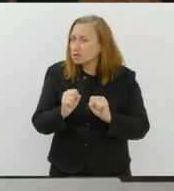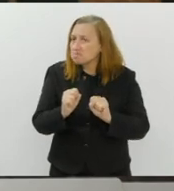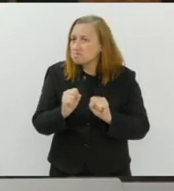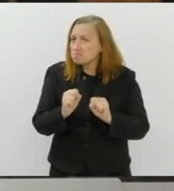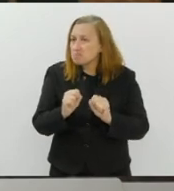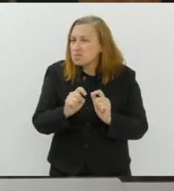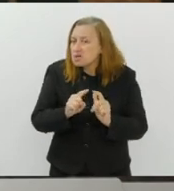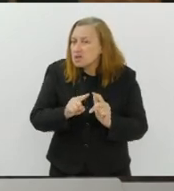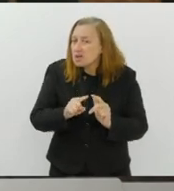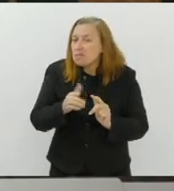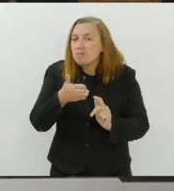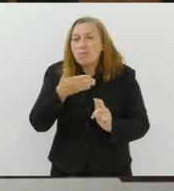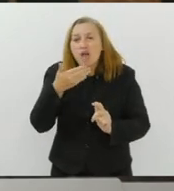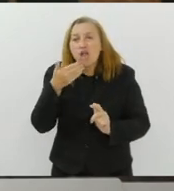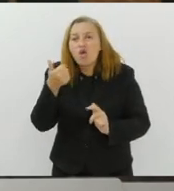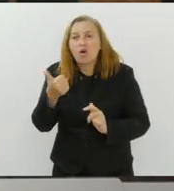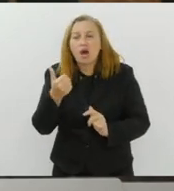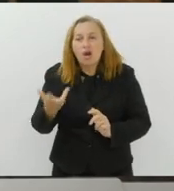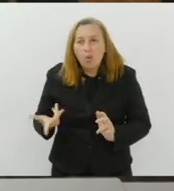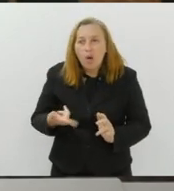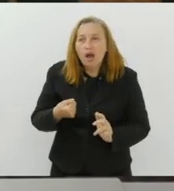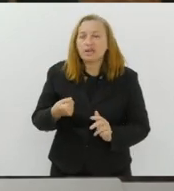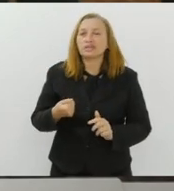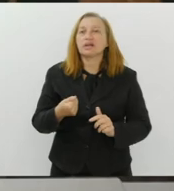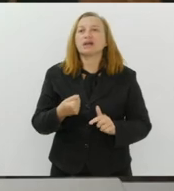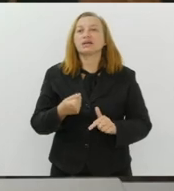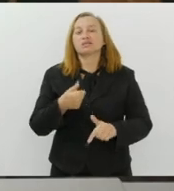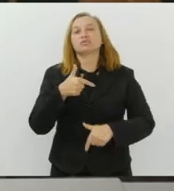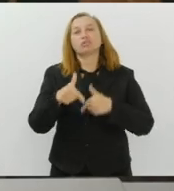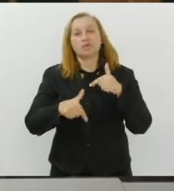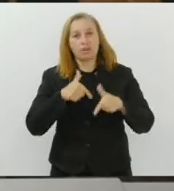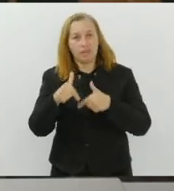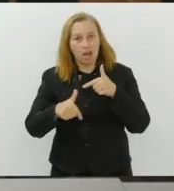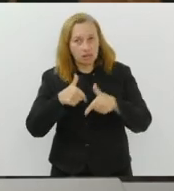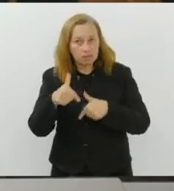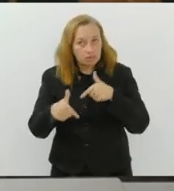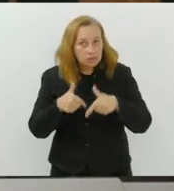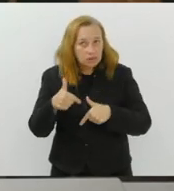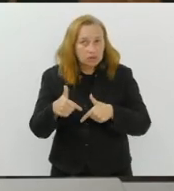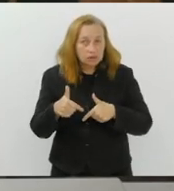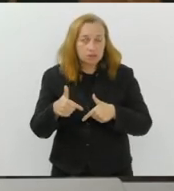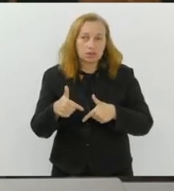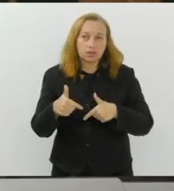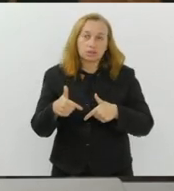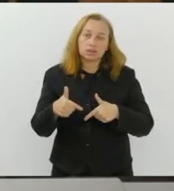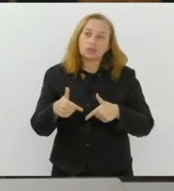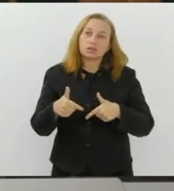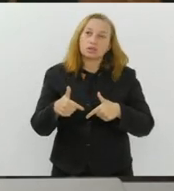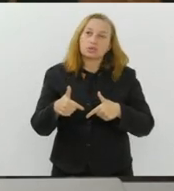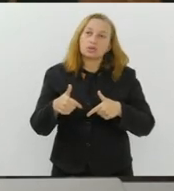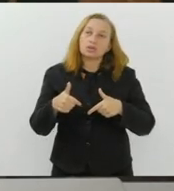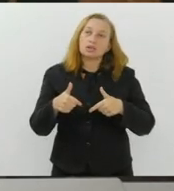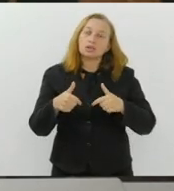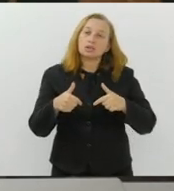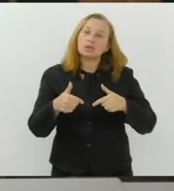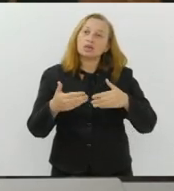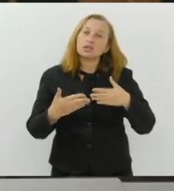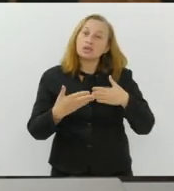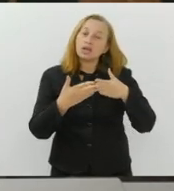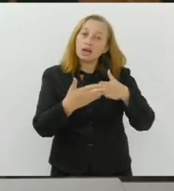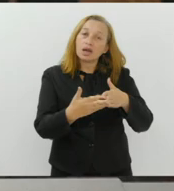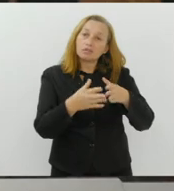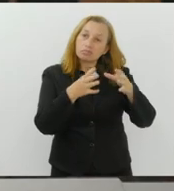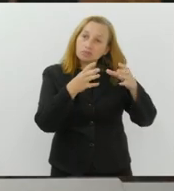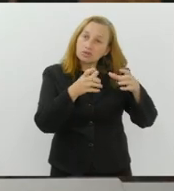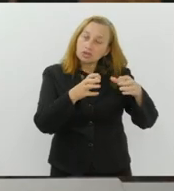aperfeiçoar a qualidade da prestação jurisdicional destinada a esse público, né? E